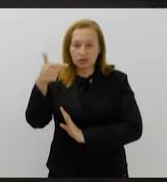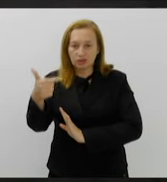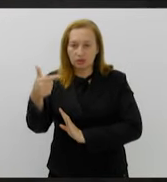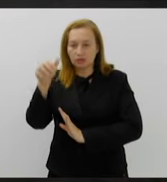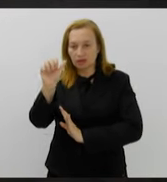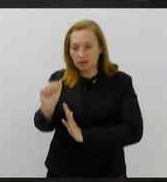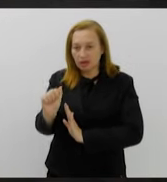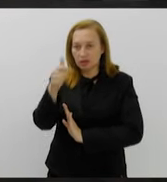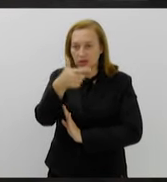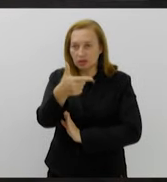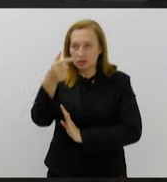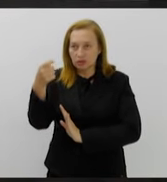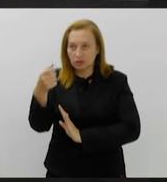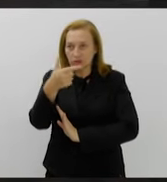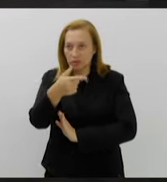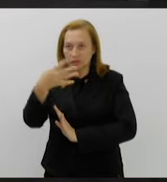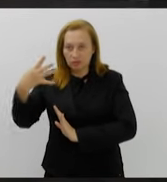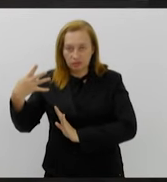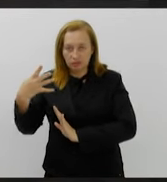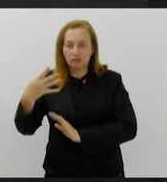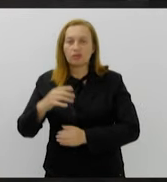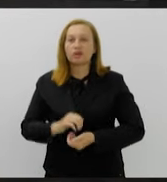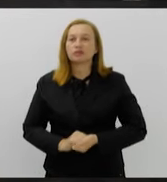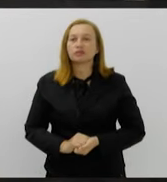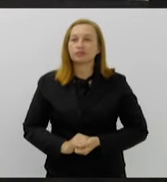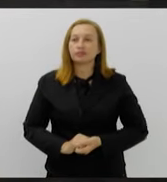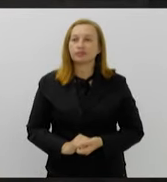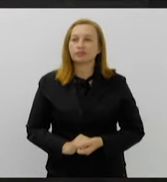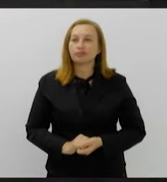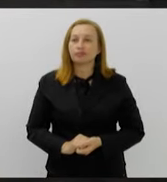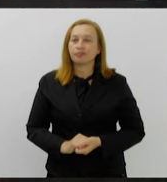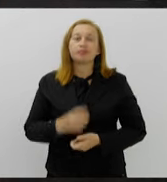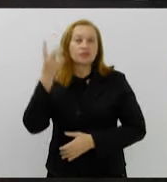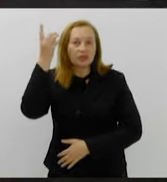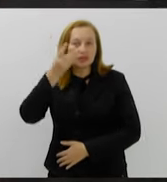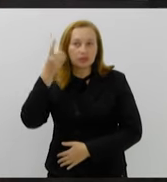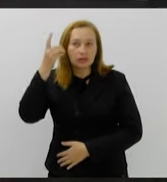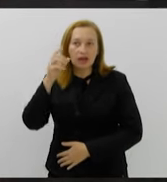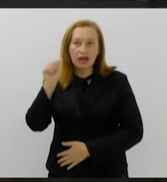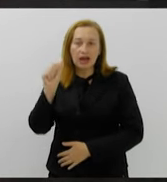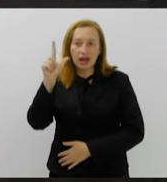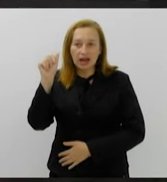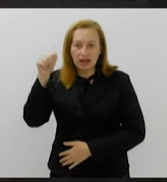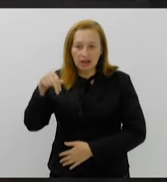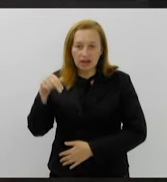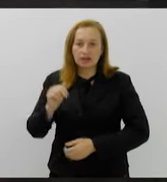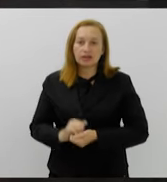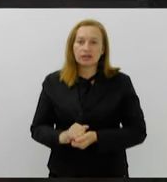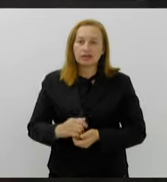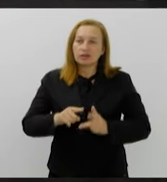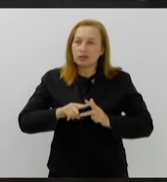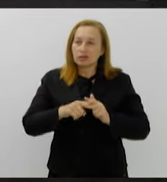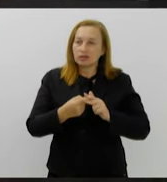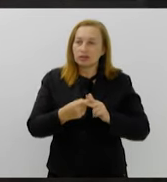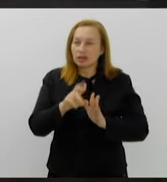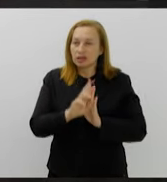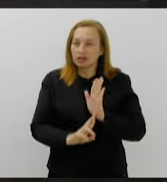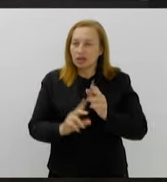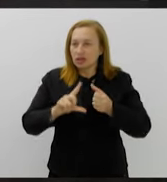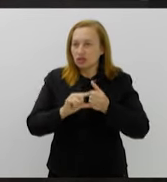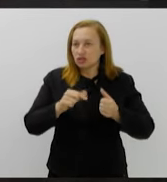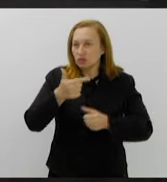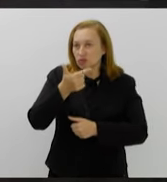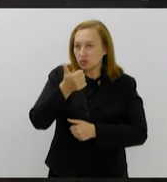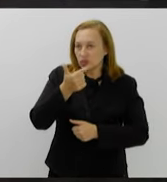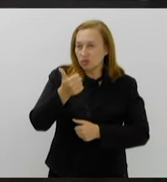2852 a de 2024 de autoria do deputada que altera a redação do artigo 12 da